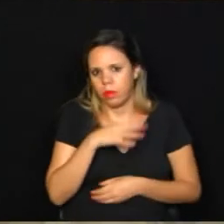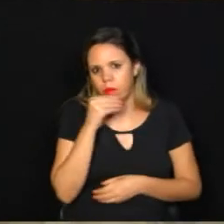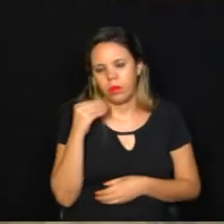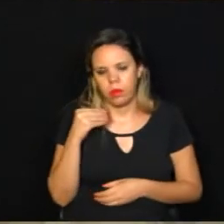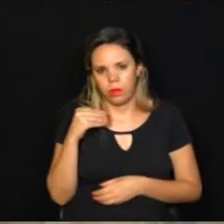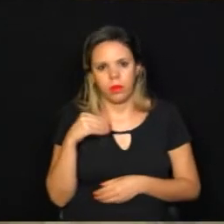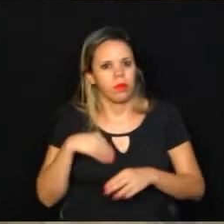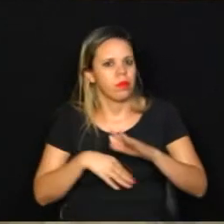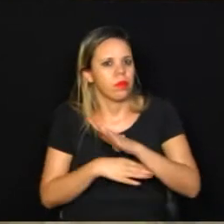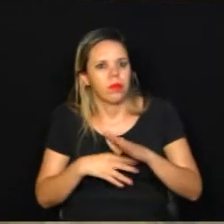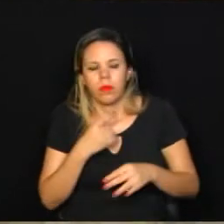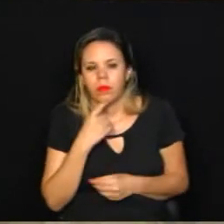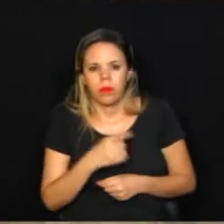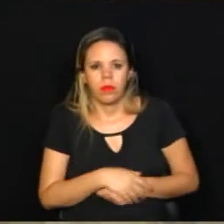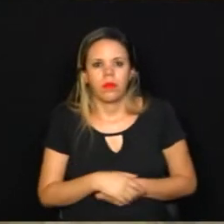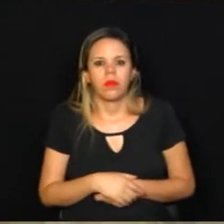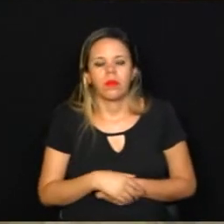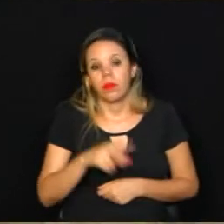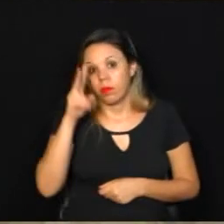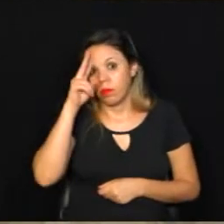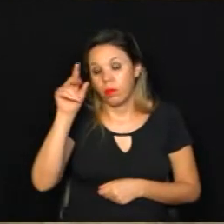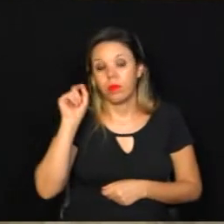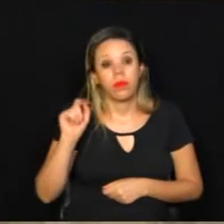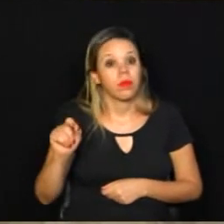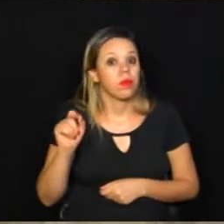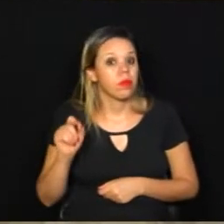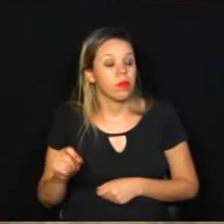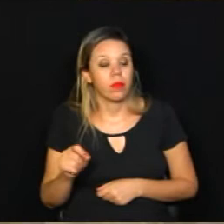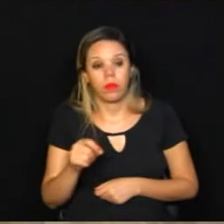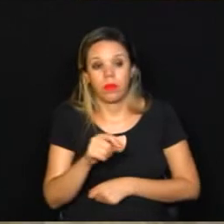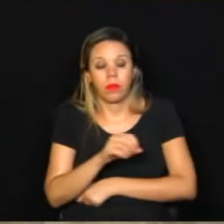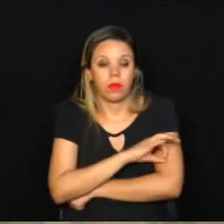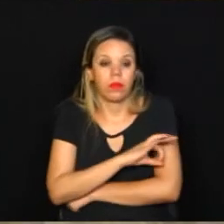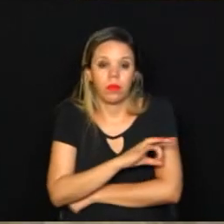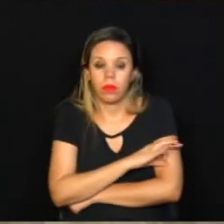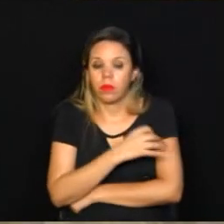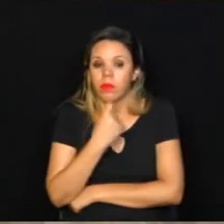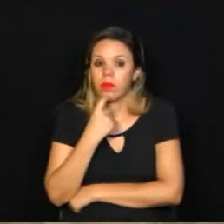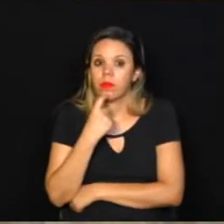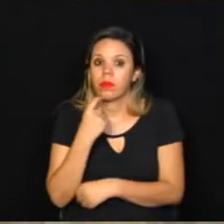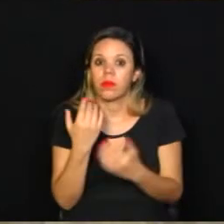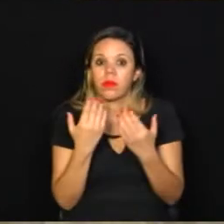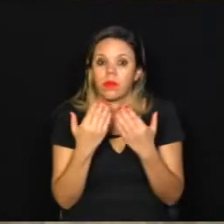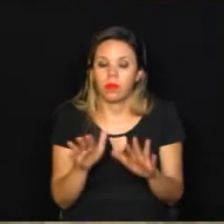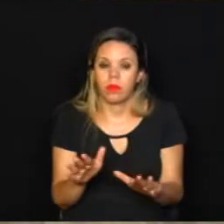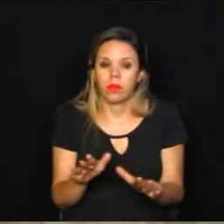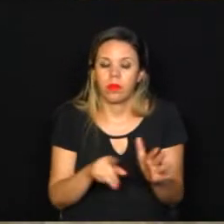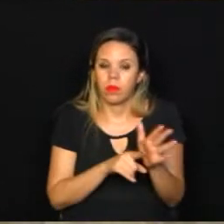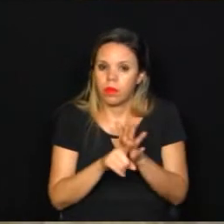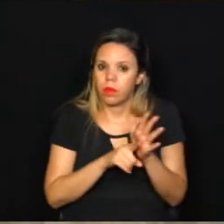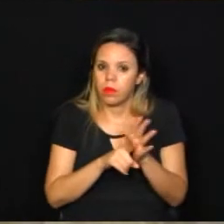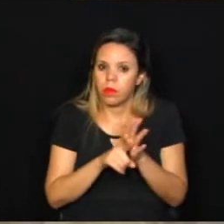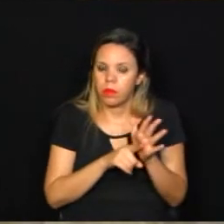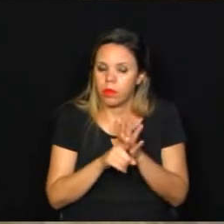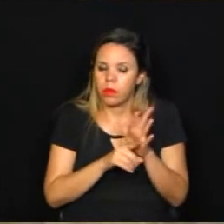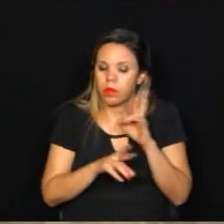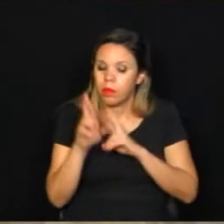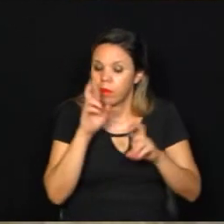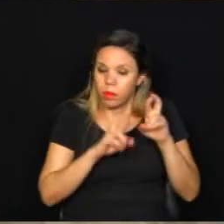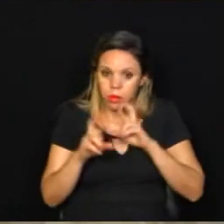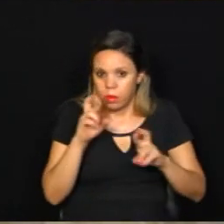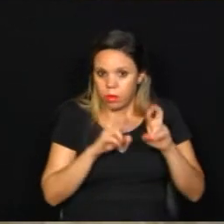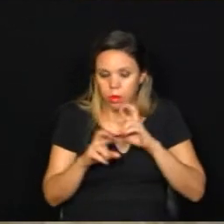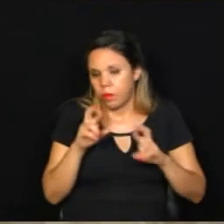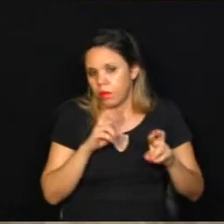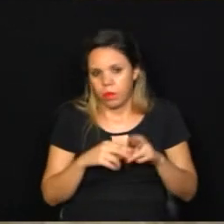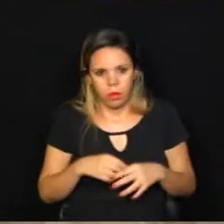Adolescente da Câmara de Campinas. Vamos lembrar o seguinte, a Prefeitura de Campinas abriu uma sindicância, está analisando,